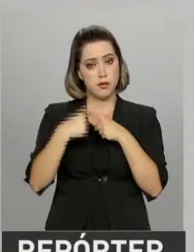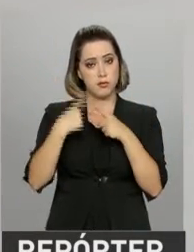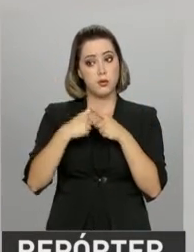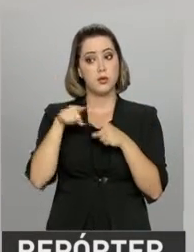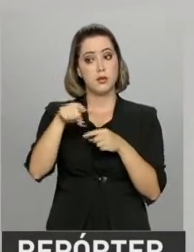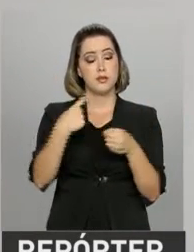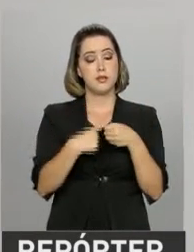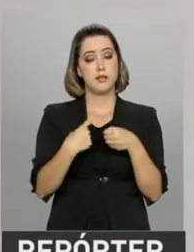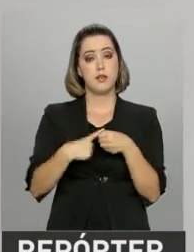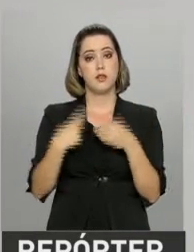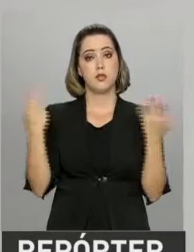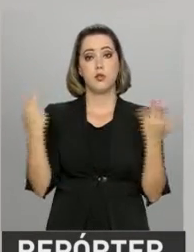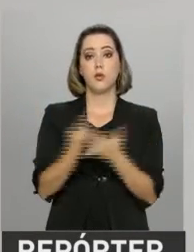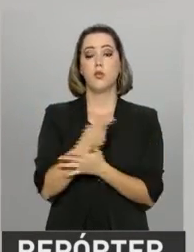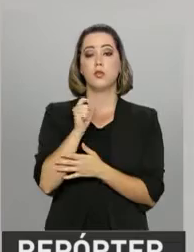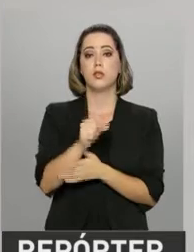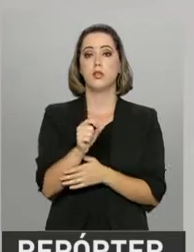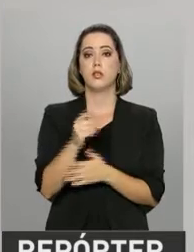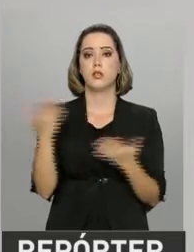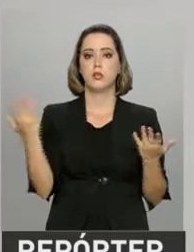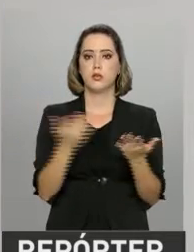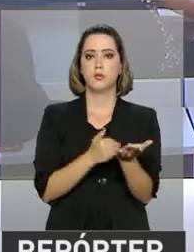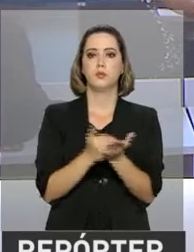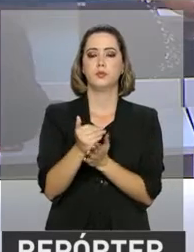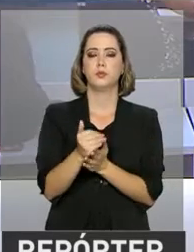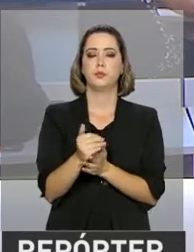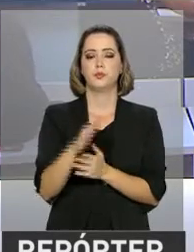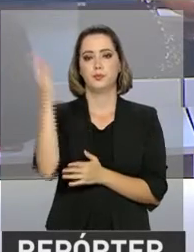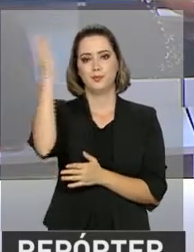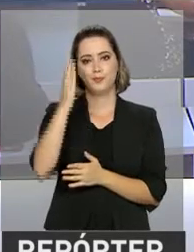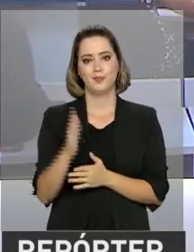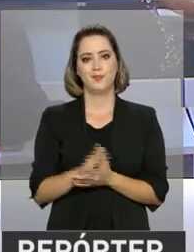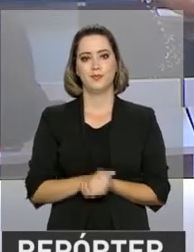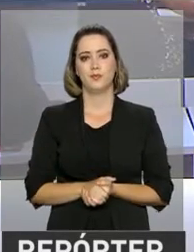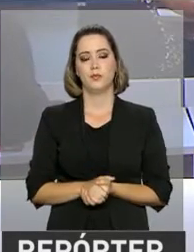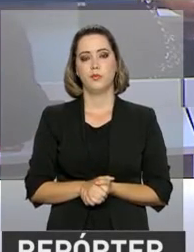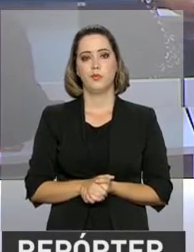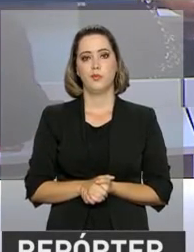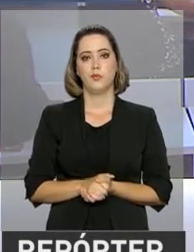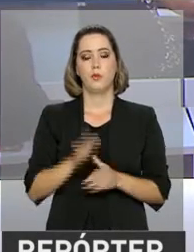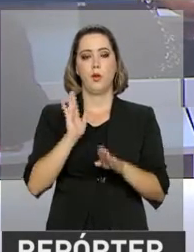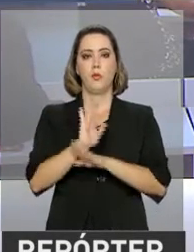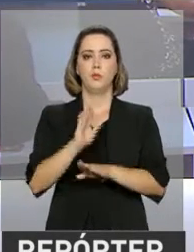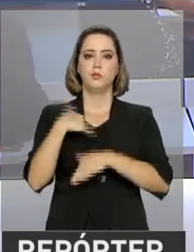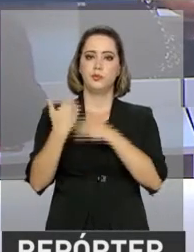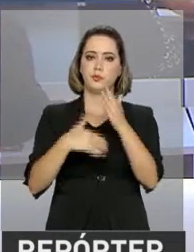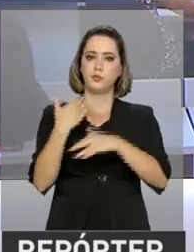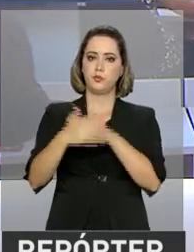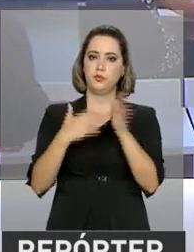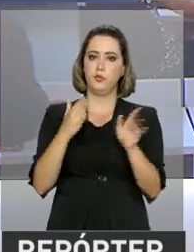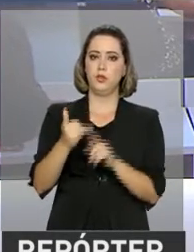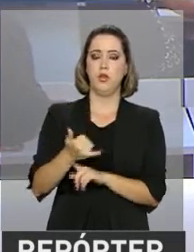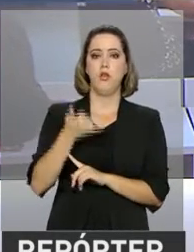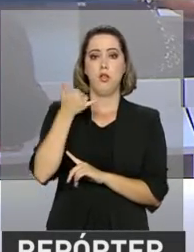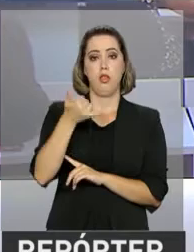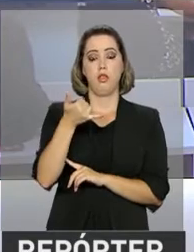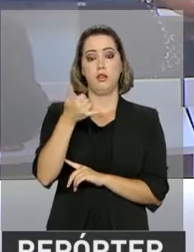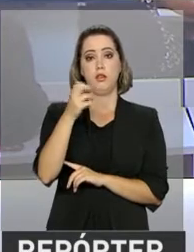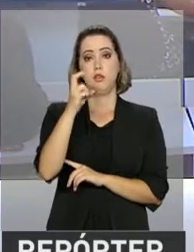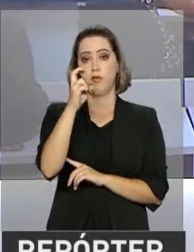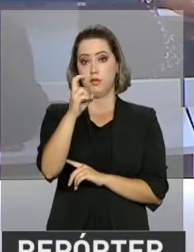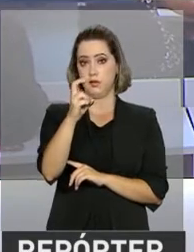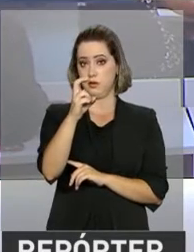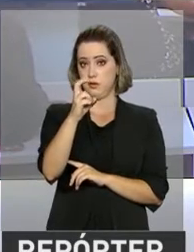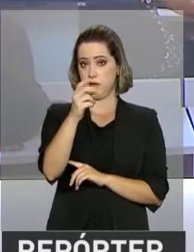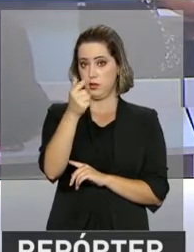governo ao do que está sendo o brasil a partir de agora apoiar o desenvolvimento da telefonia 5g e